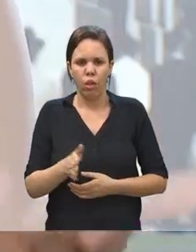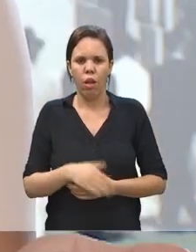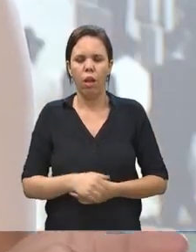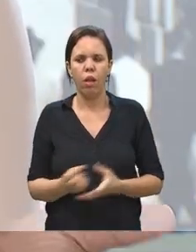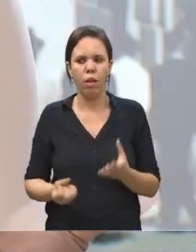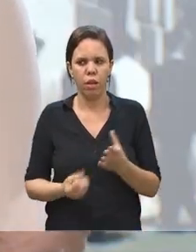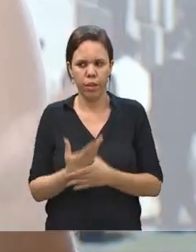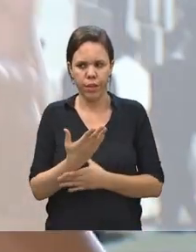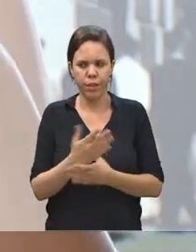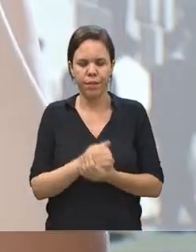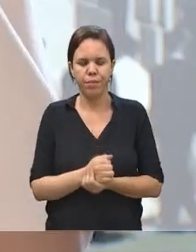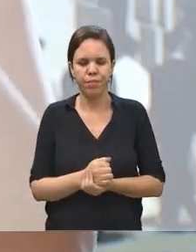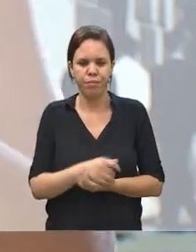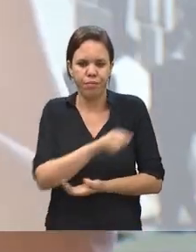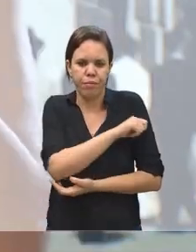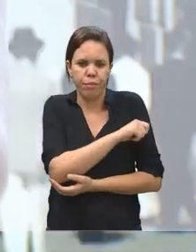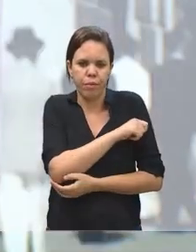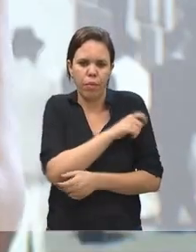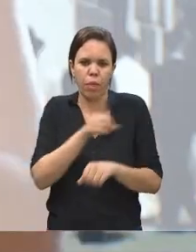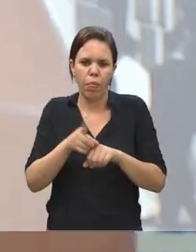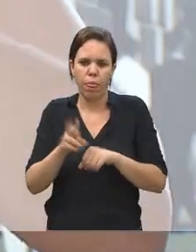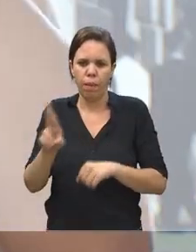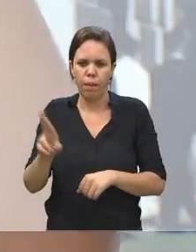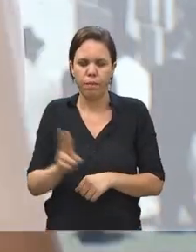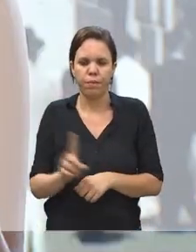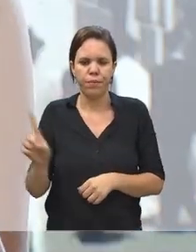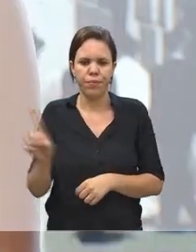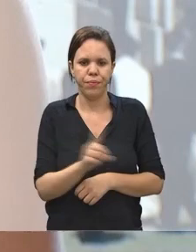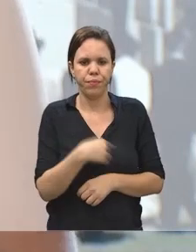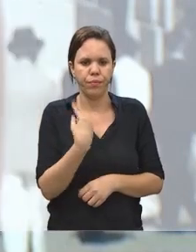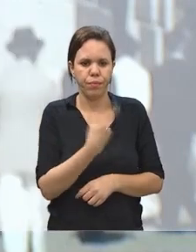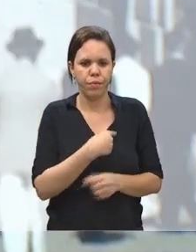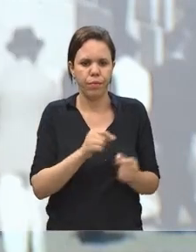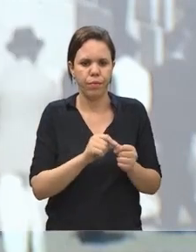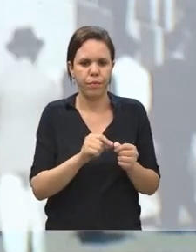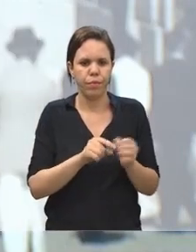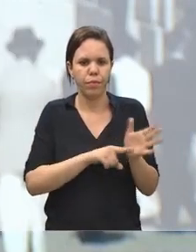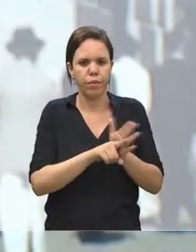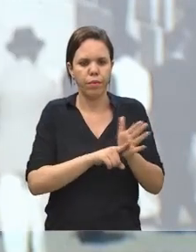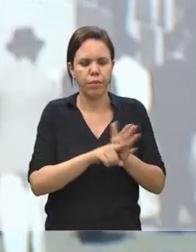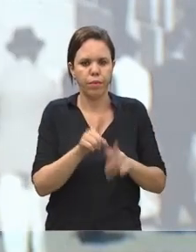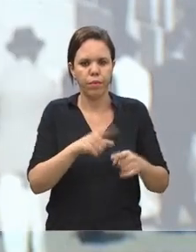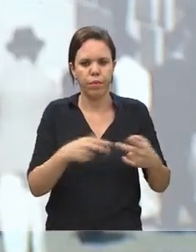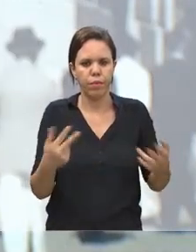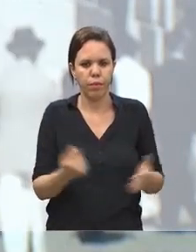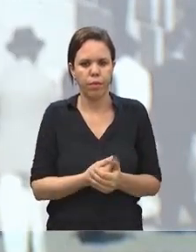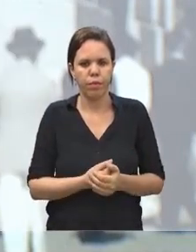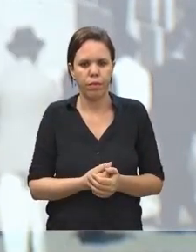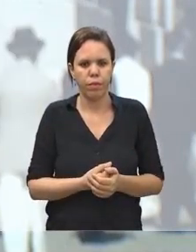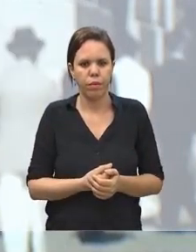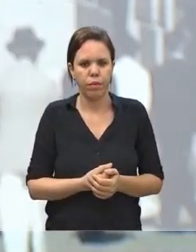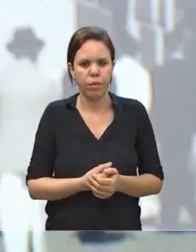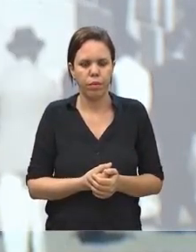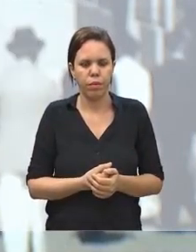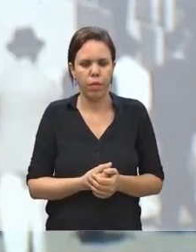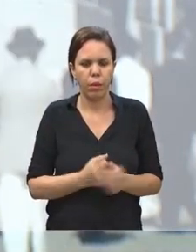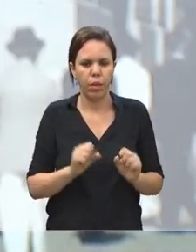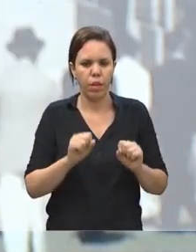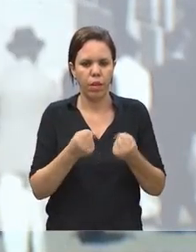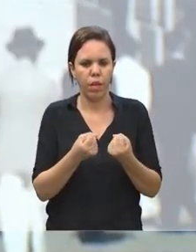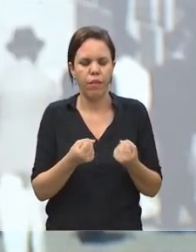vieram situações em que estudantes de doutorado vieram até a gente fazer consulta de material para as suas teses.